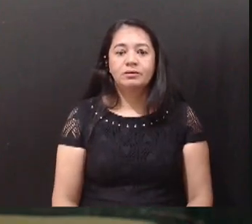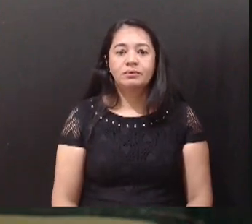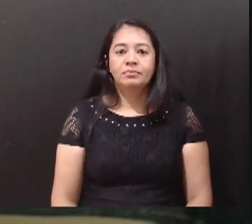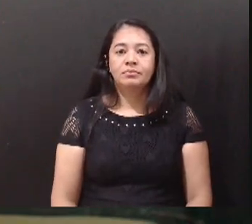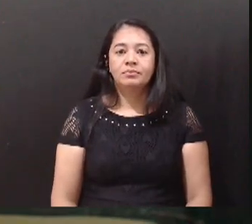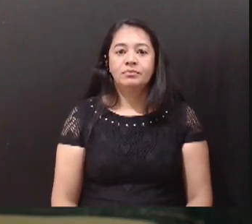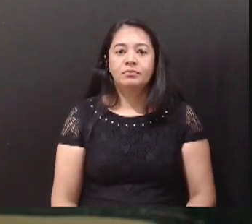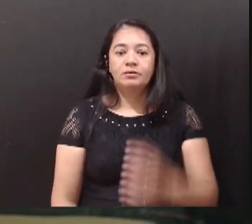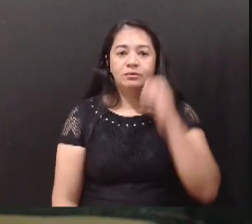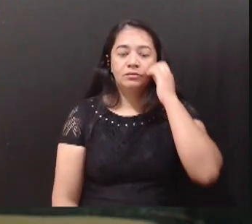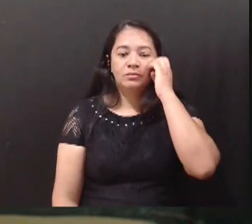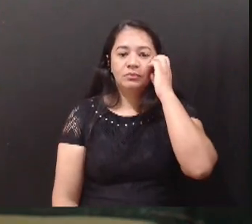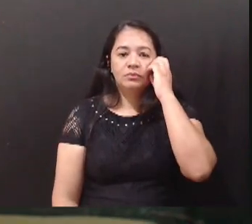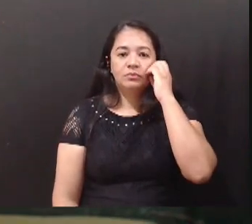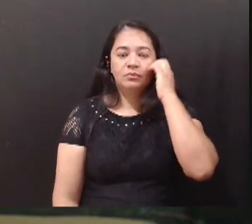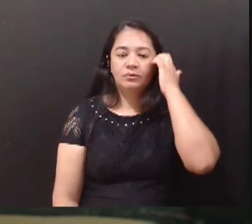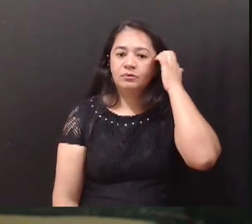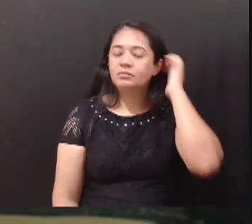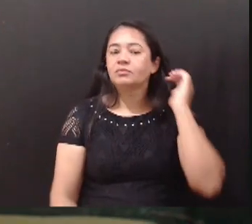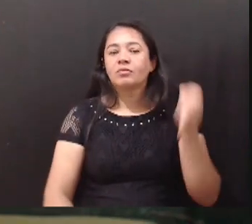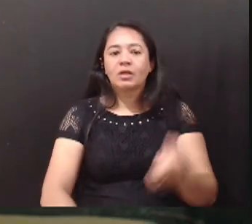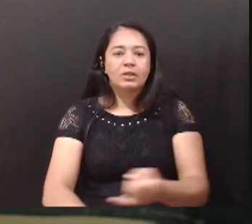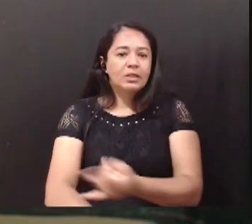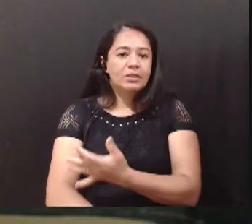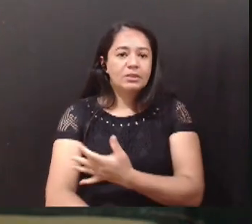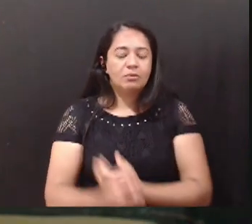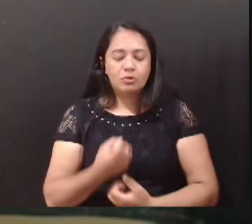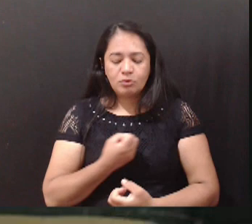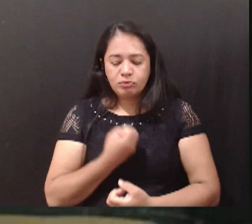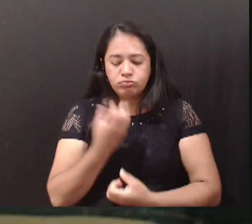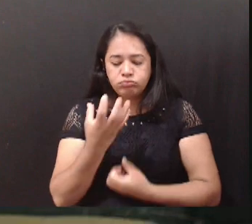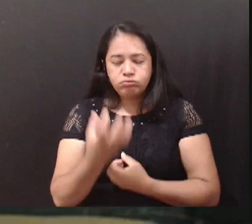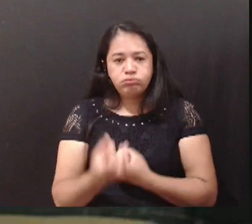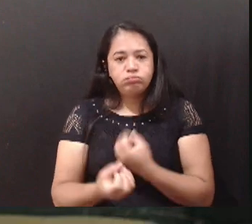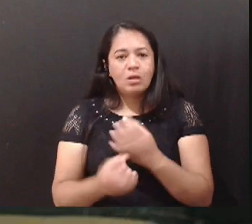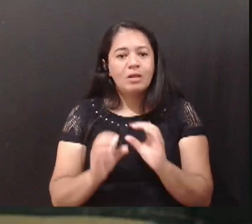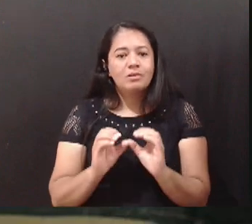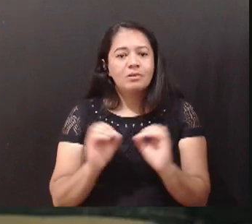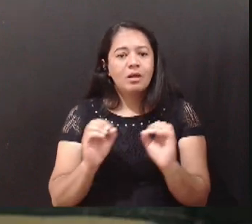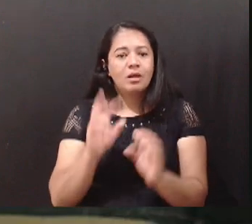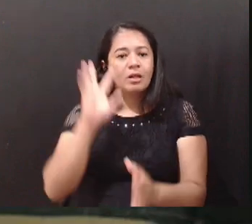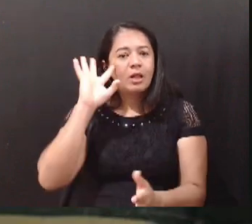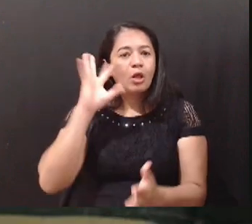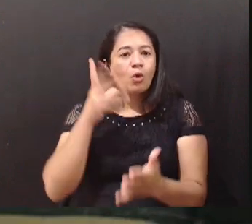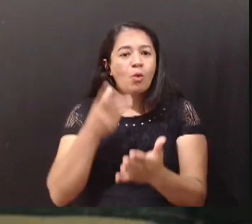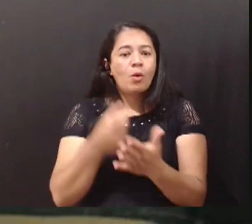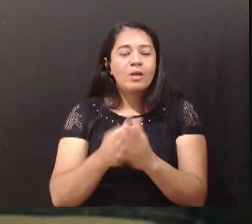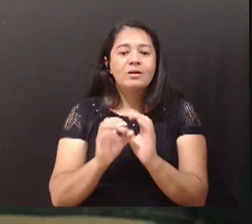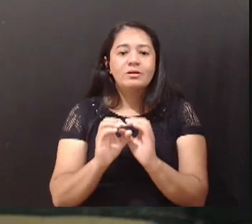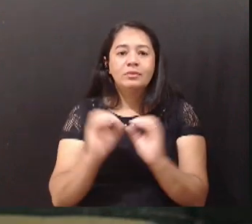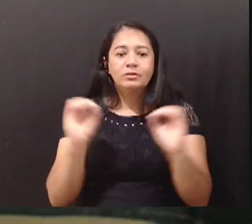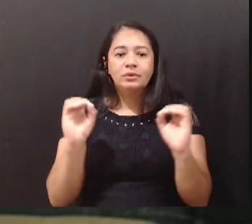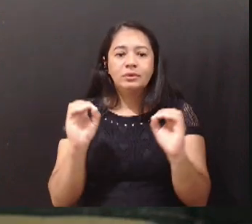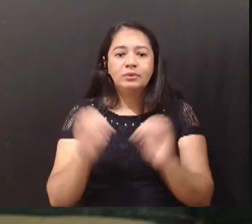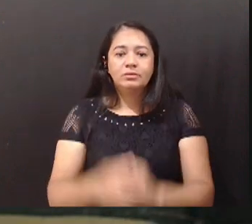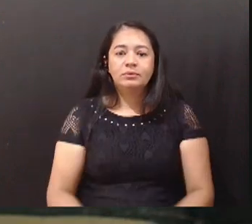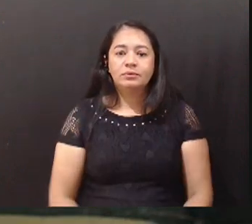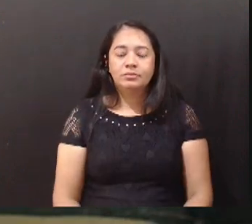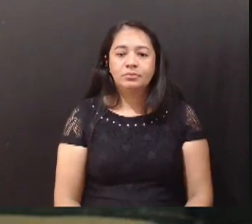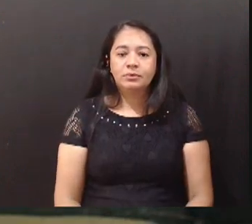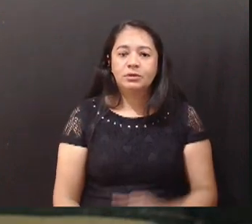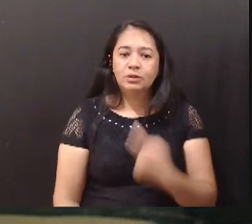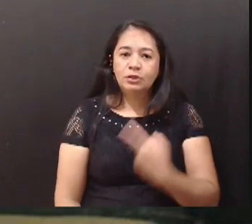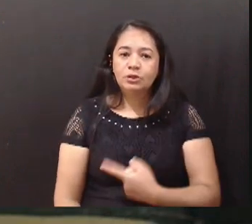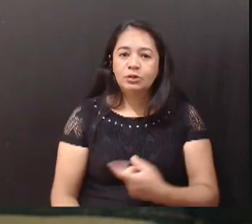dessas emoções que não foram expressadas, que não foram resolvidas dentro, no caso a gente está falando, né, do